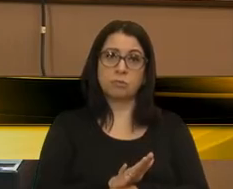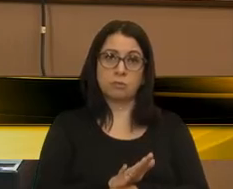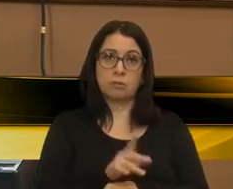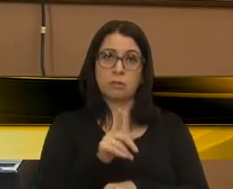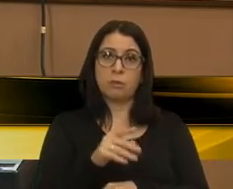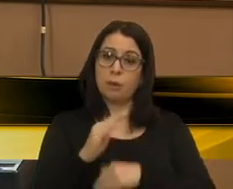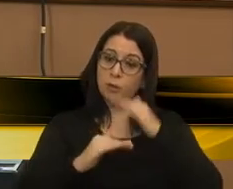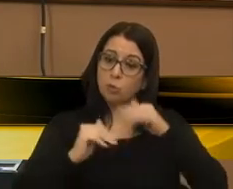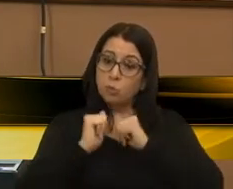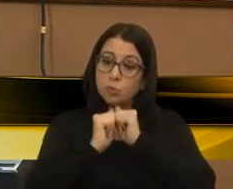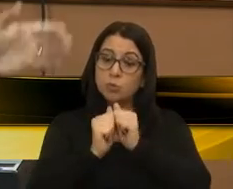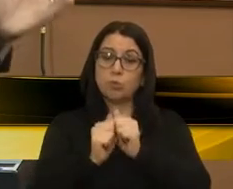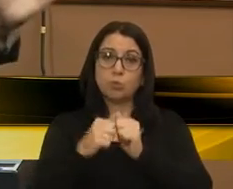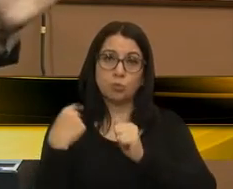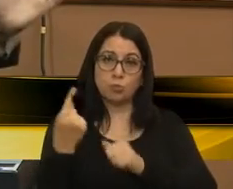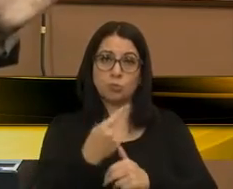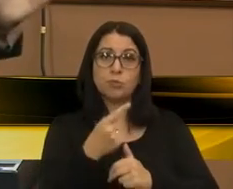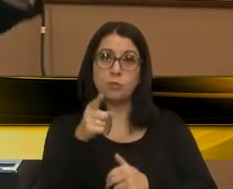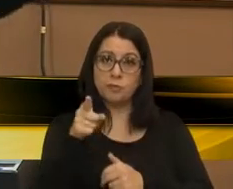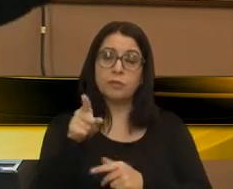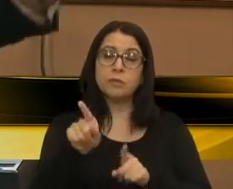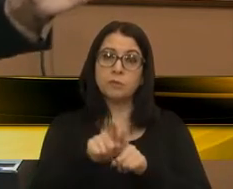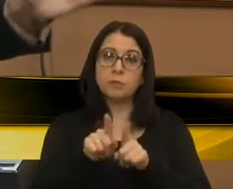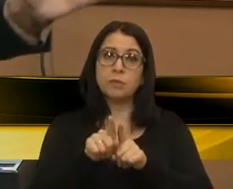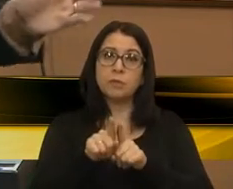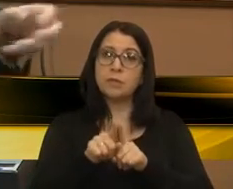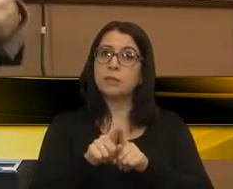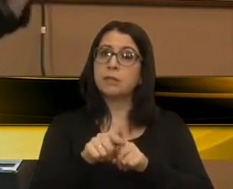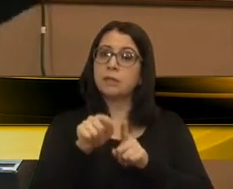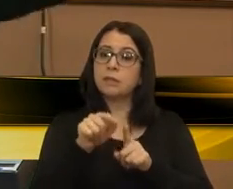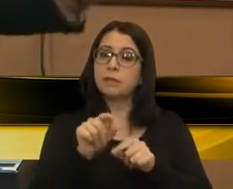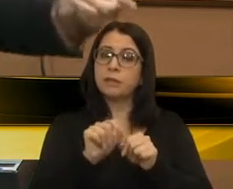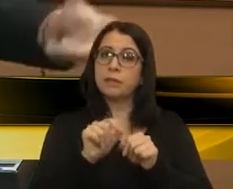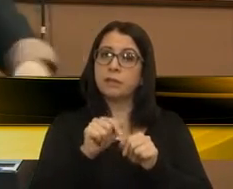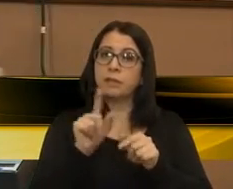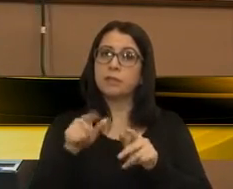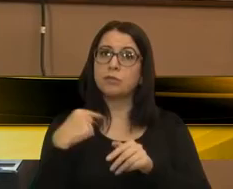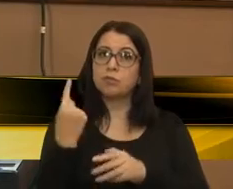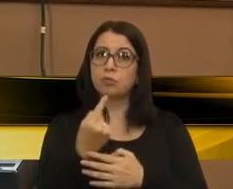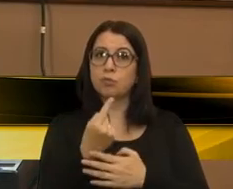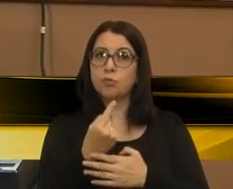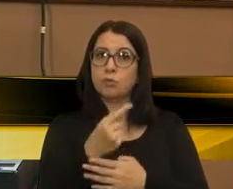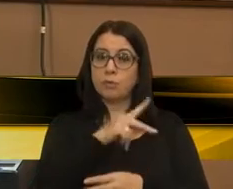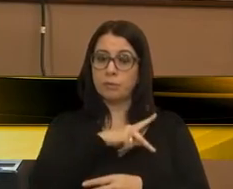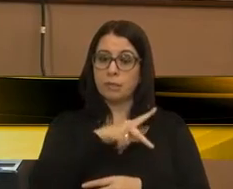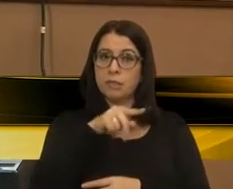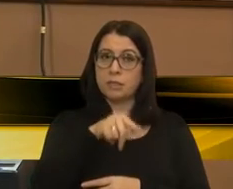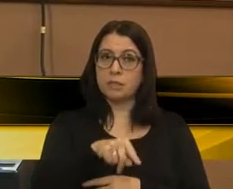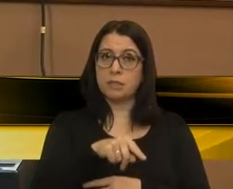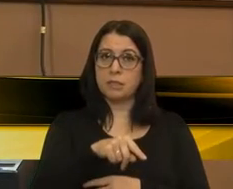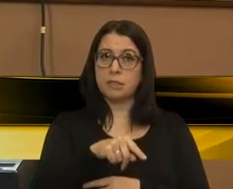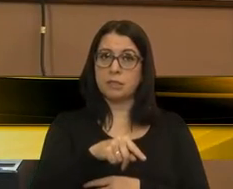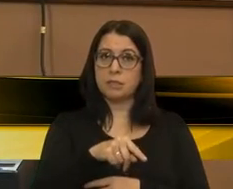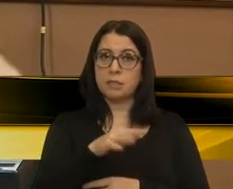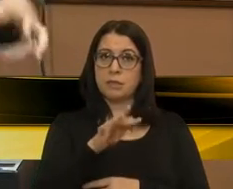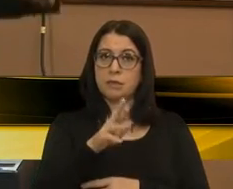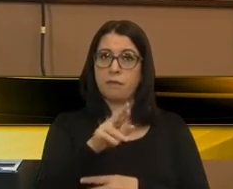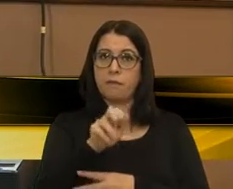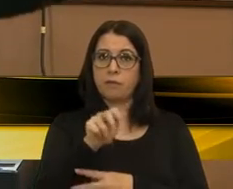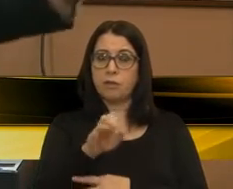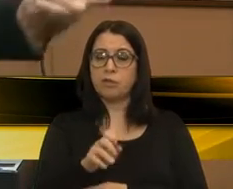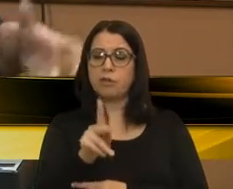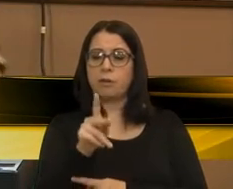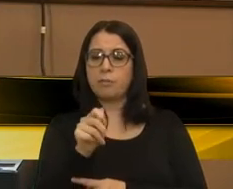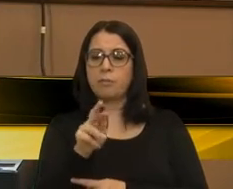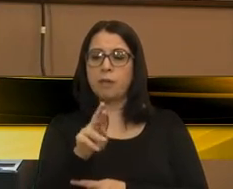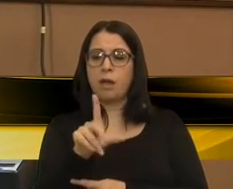essa construção, e Vossa Excelência atuou como magistrado, né, guindado que foi a presidência da nossa frente parlamentar, né,